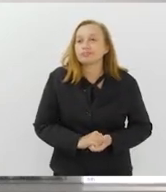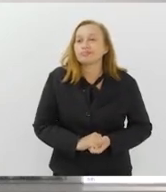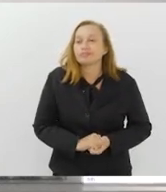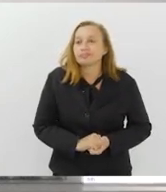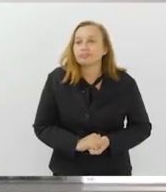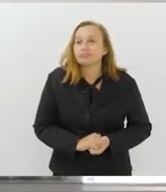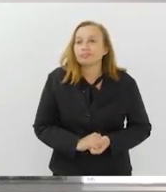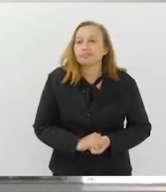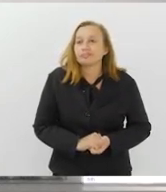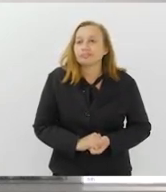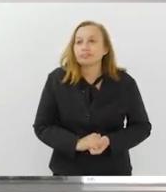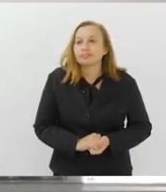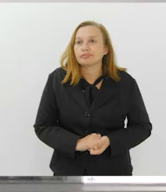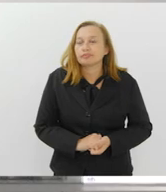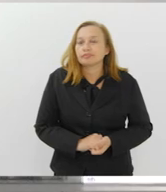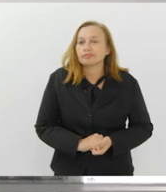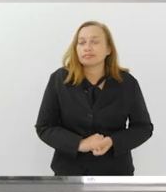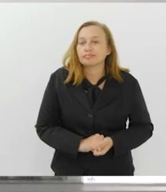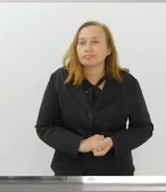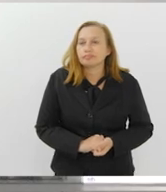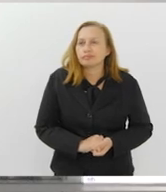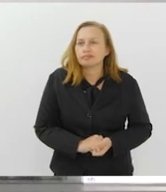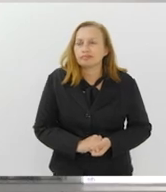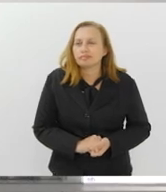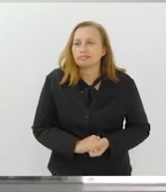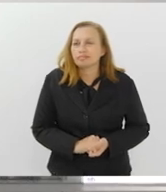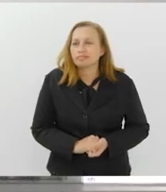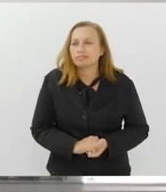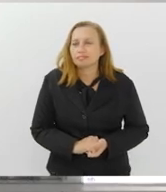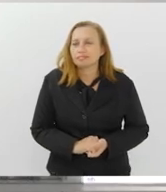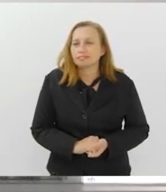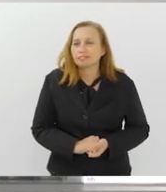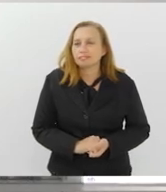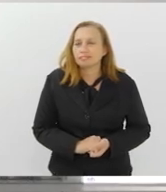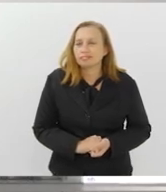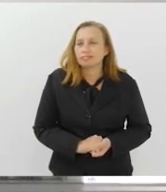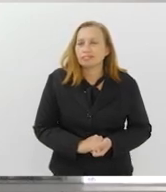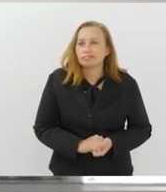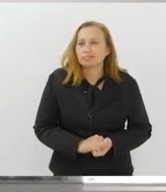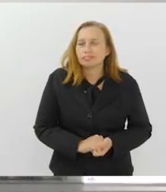A senhora está com salvo-conduto, né? Tá bom.